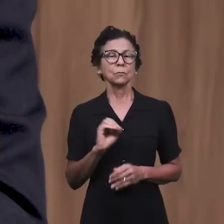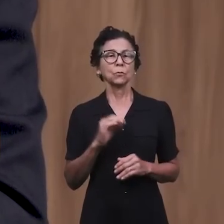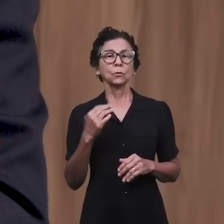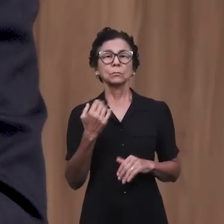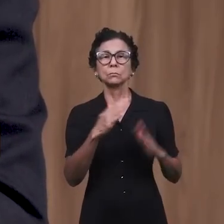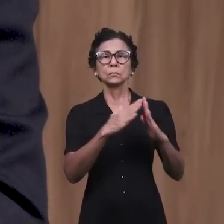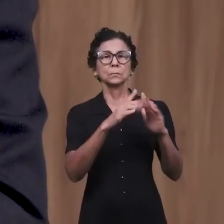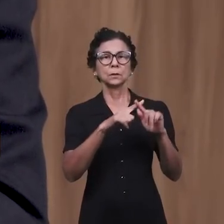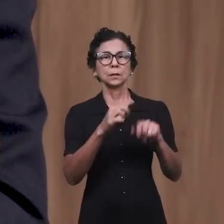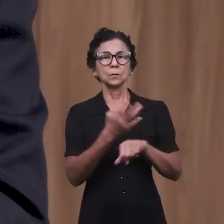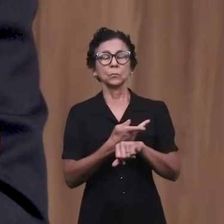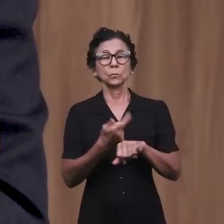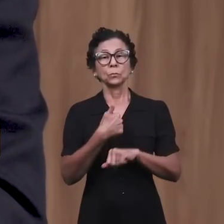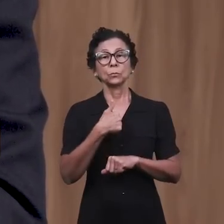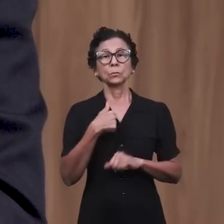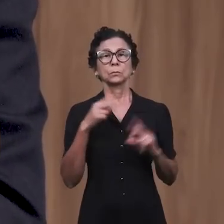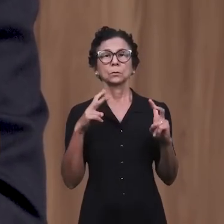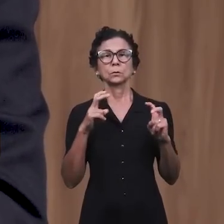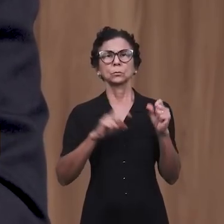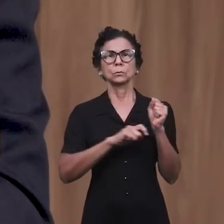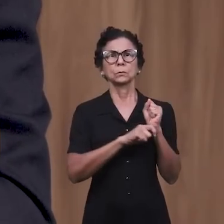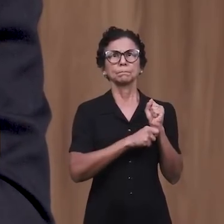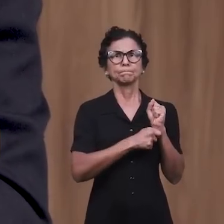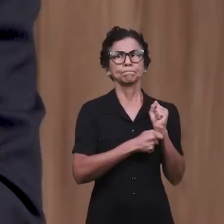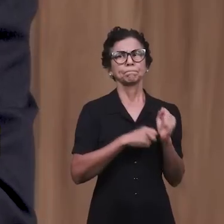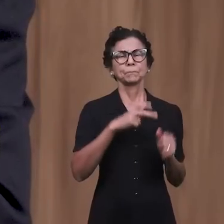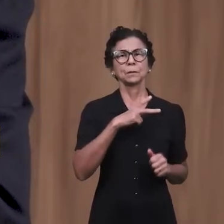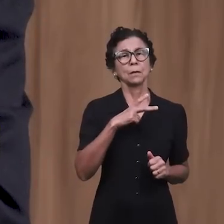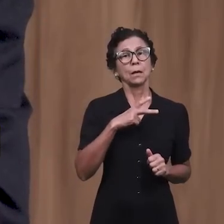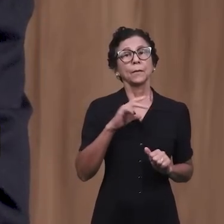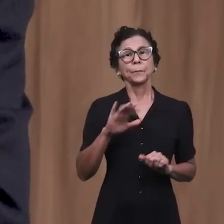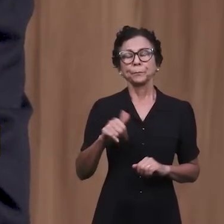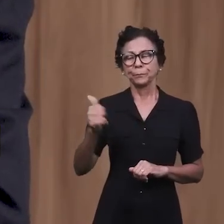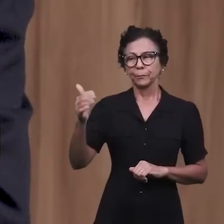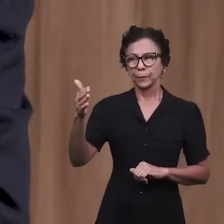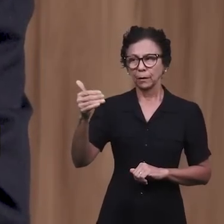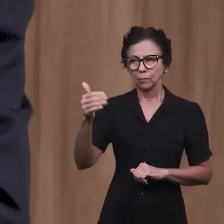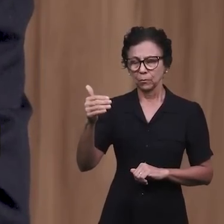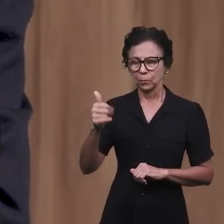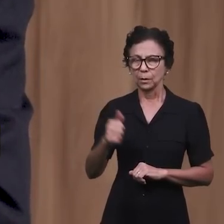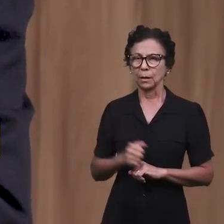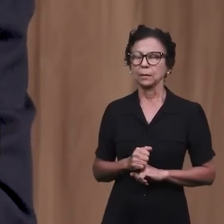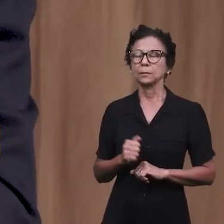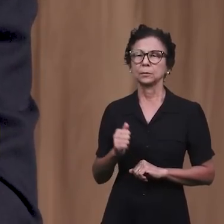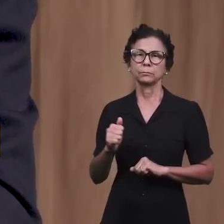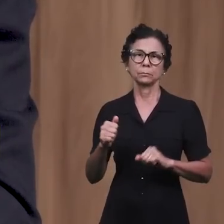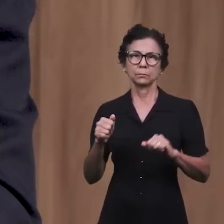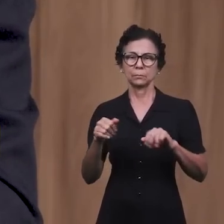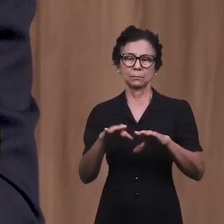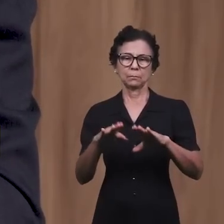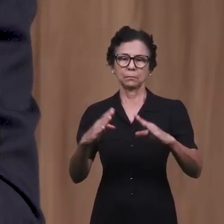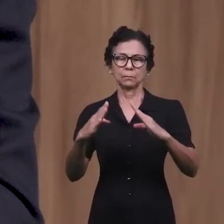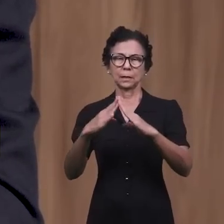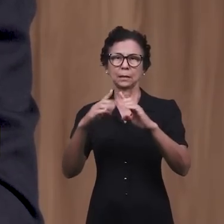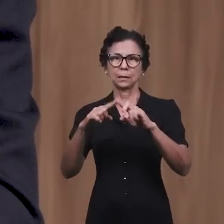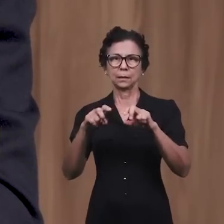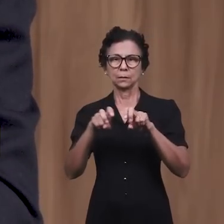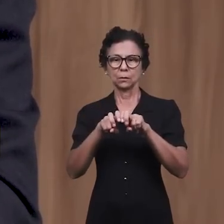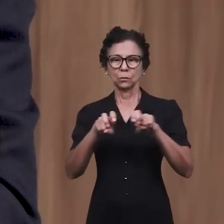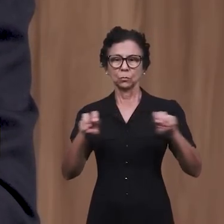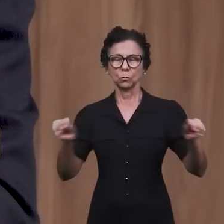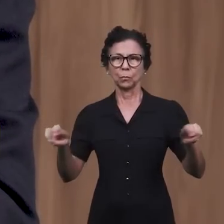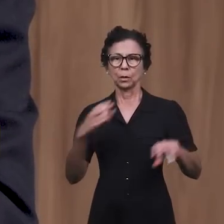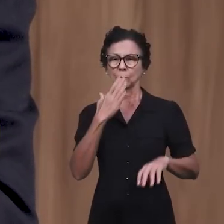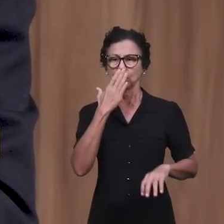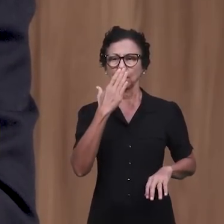assunto confidencial. E aí o que eu fiz? Eu a chamei lá para o banco da frente da igreja, né? Fiquei sentado com ela no banco lateral, ali